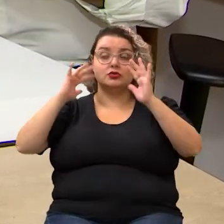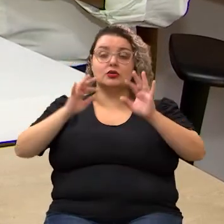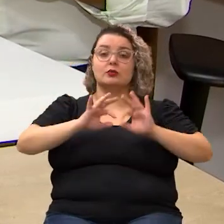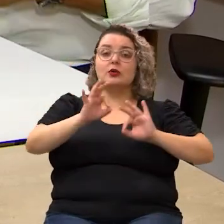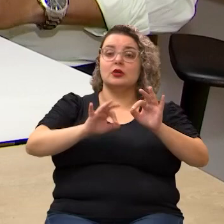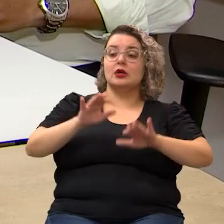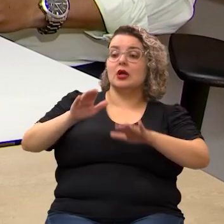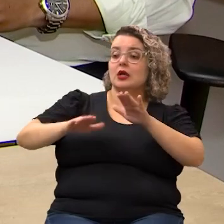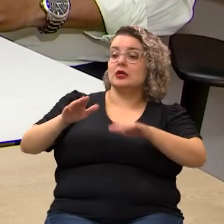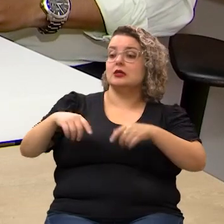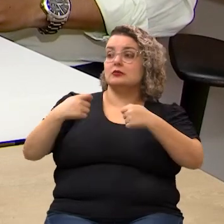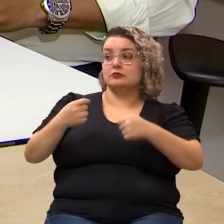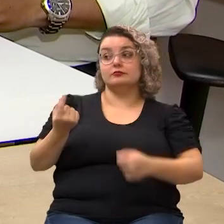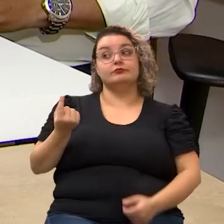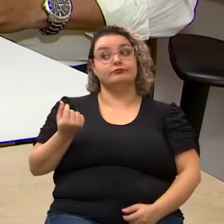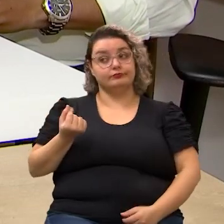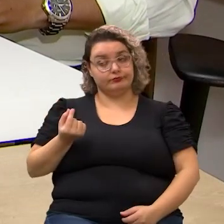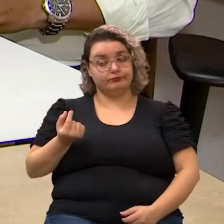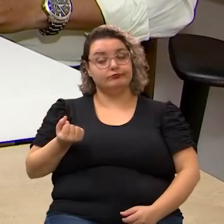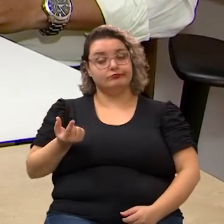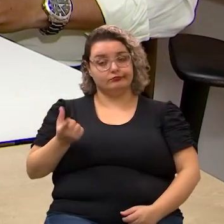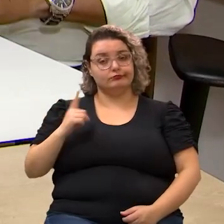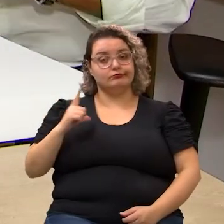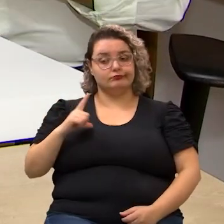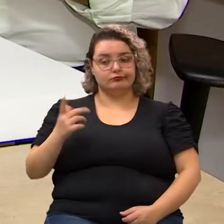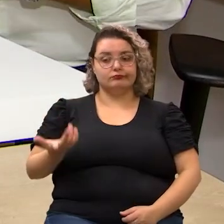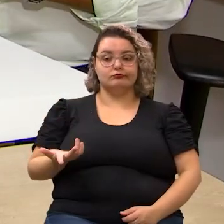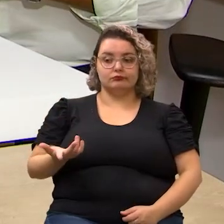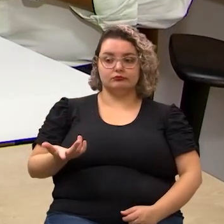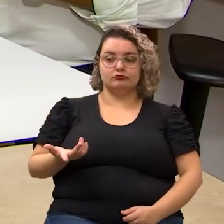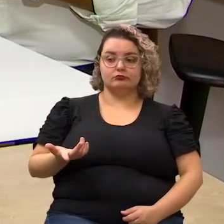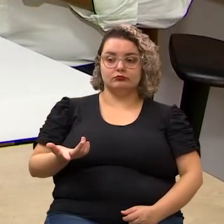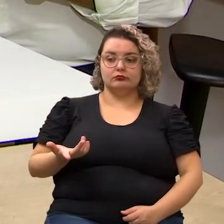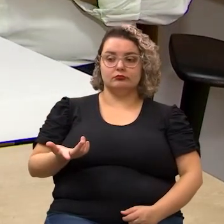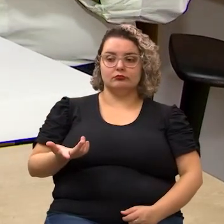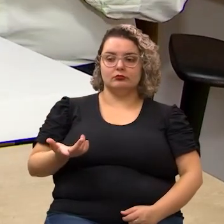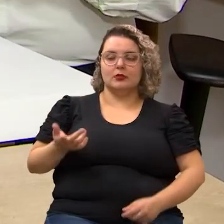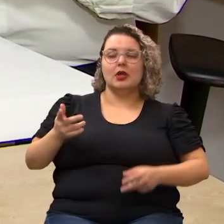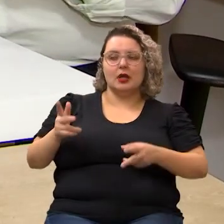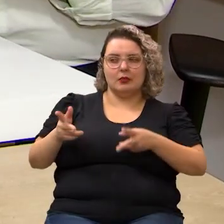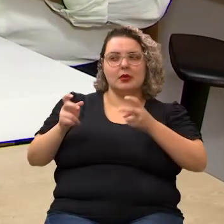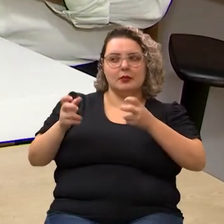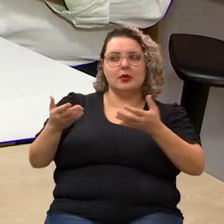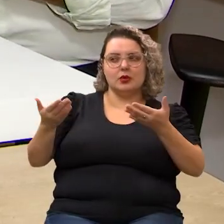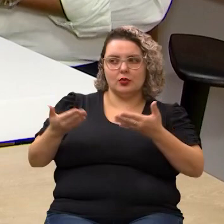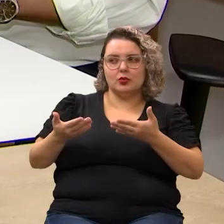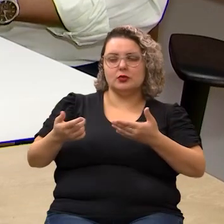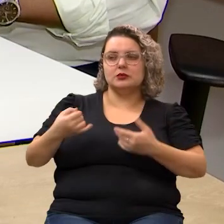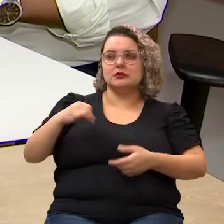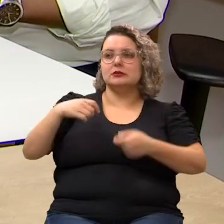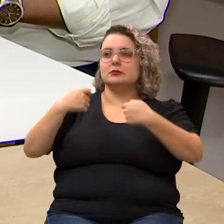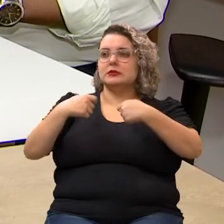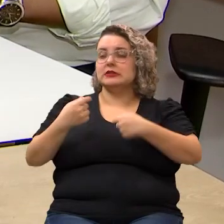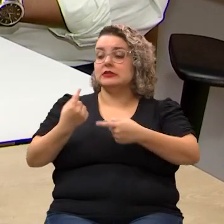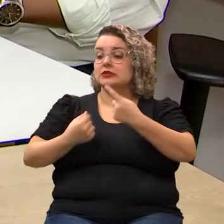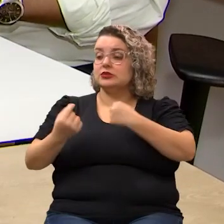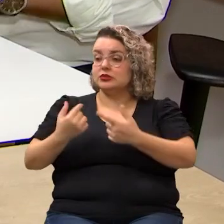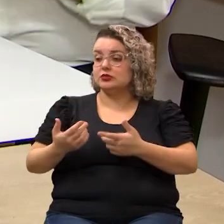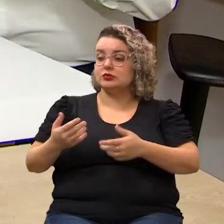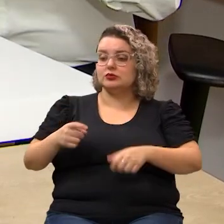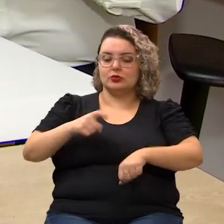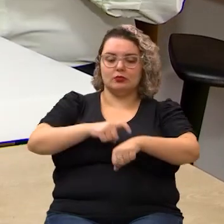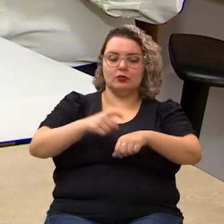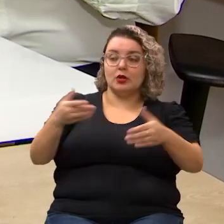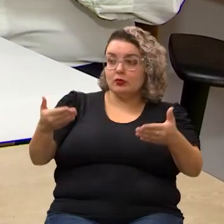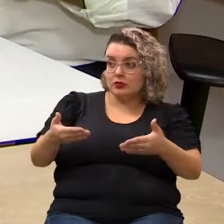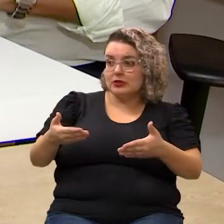sonhos e projetos, às vezes elas precisam de dinheiro, né? E você percebeu que hoje, se você precisa de dinheiro, no